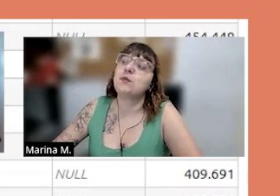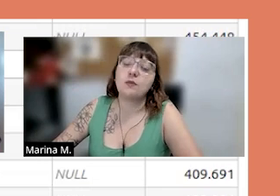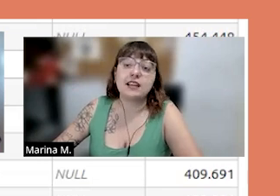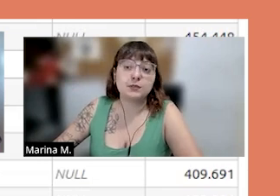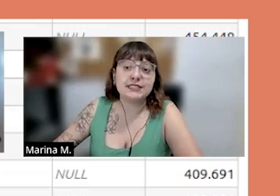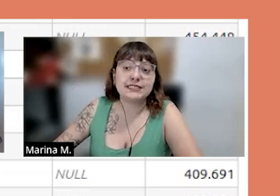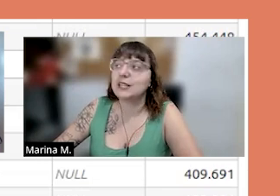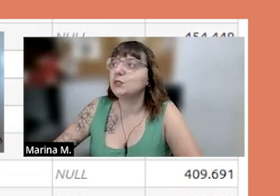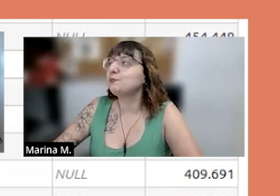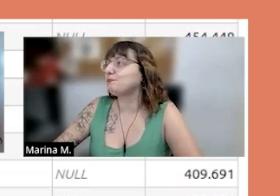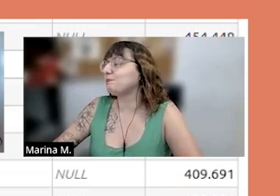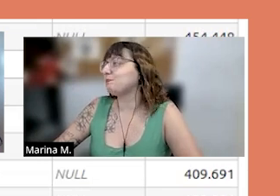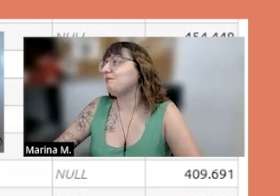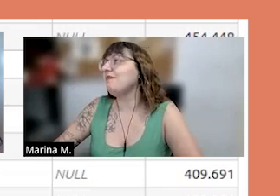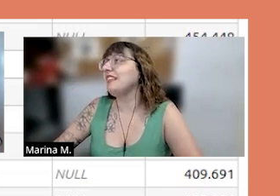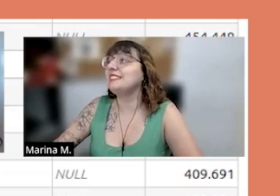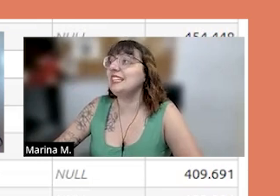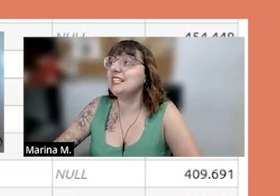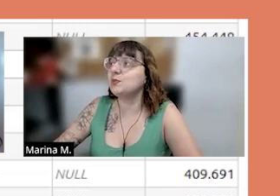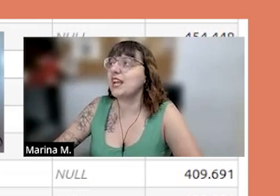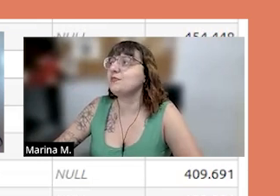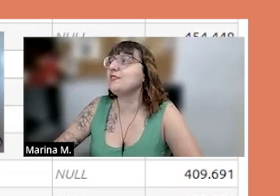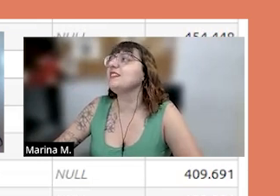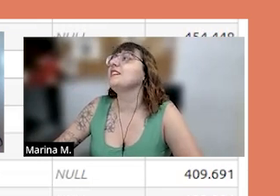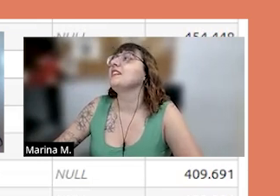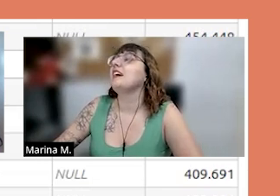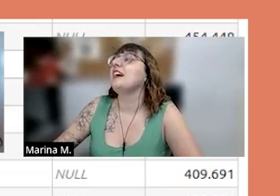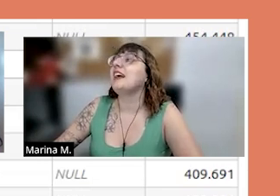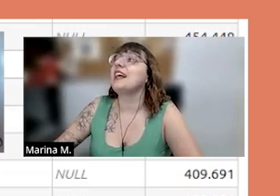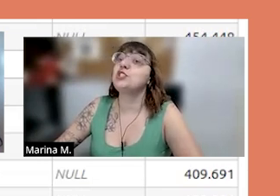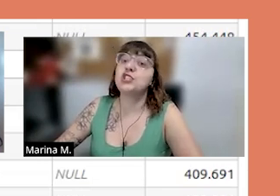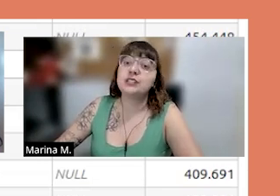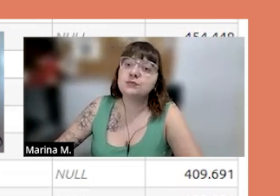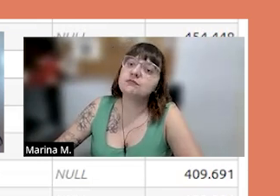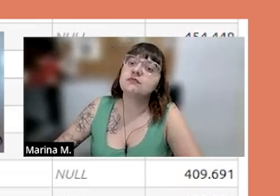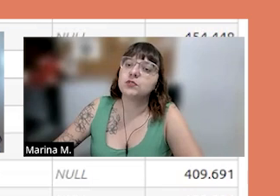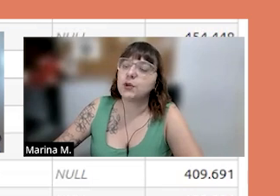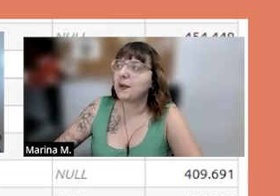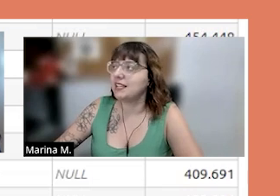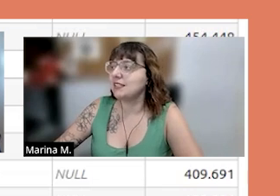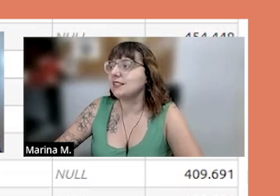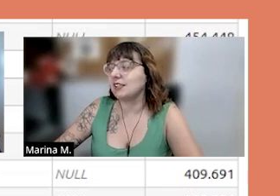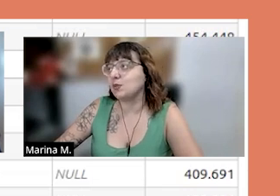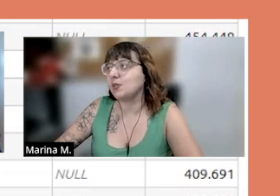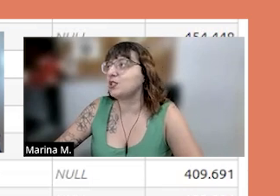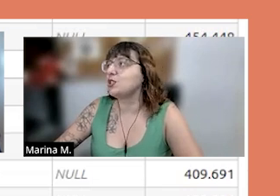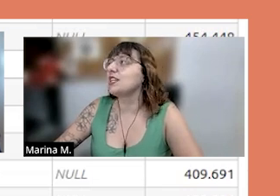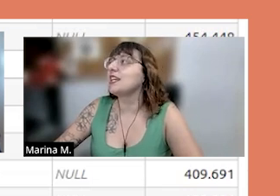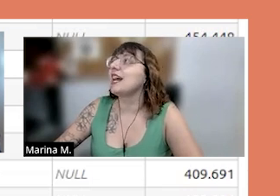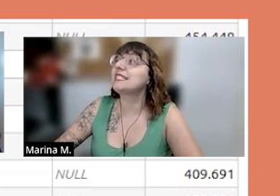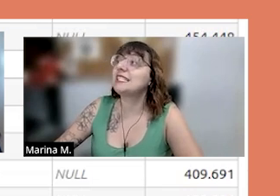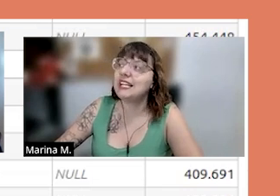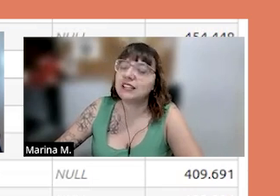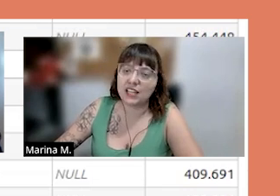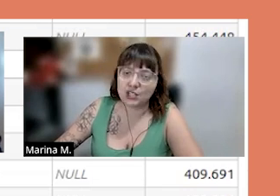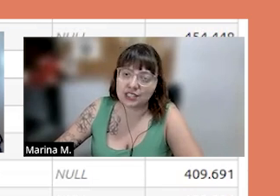F, qual que é o estado, a sigla do F, a região no país, que é Sudeste,